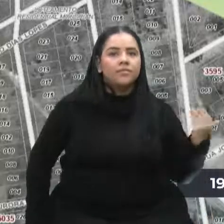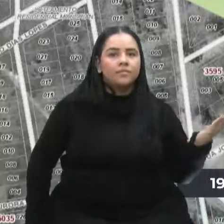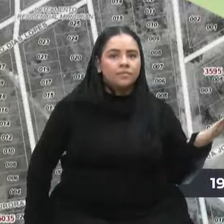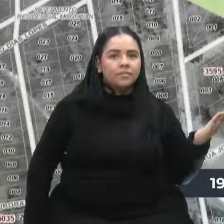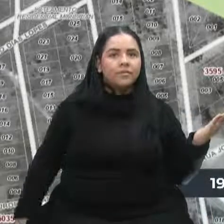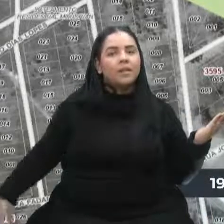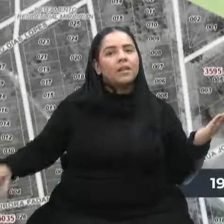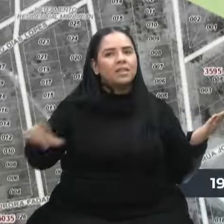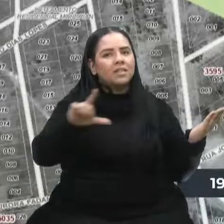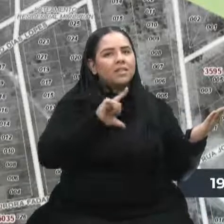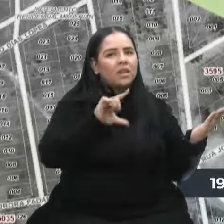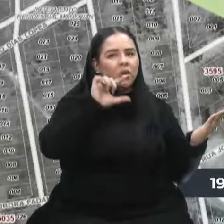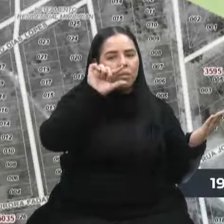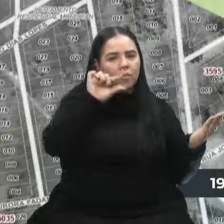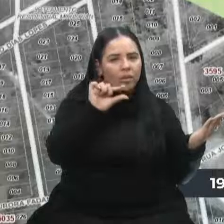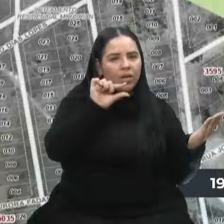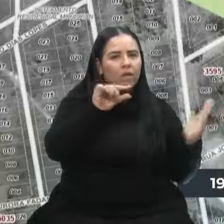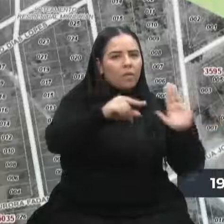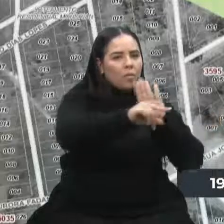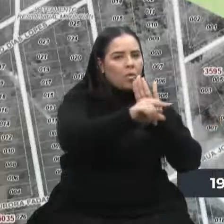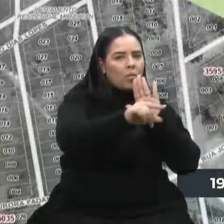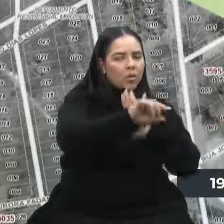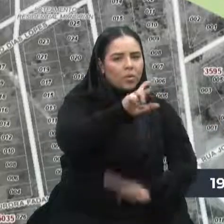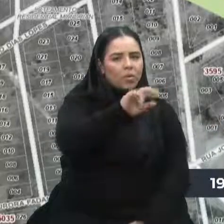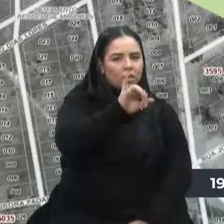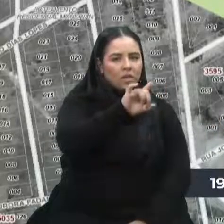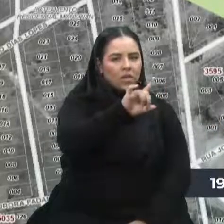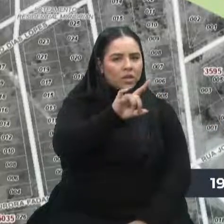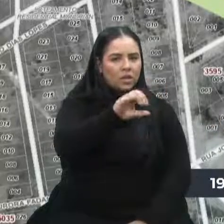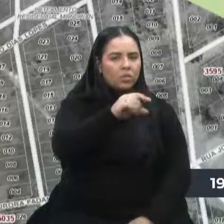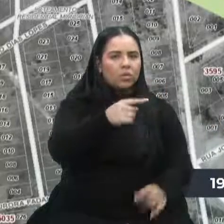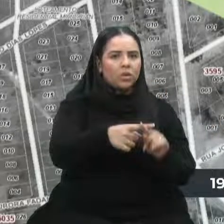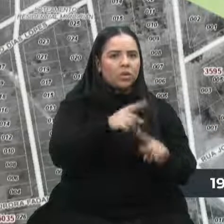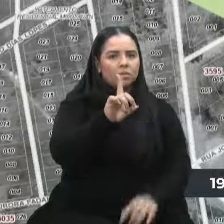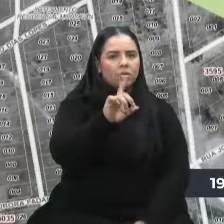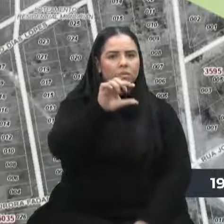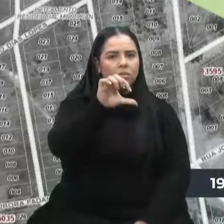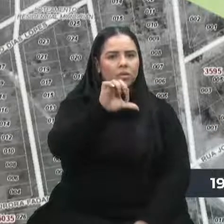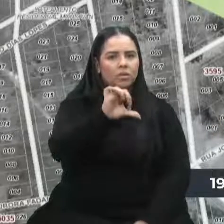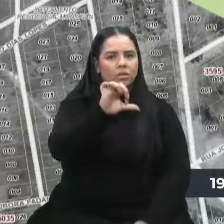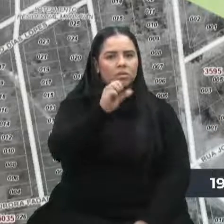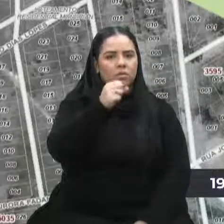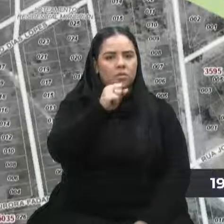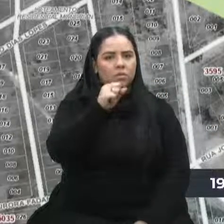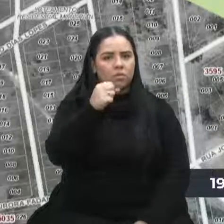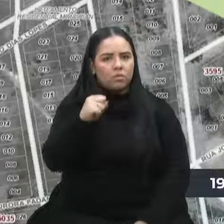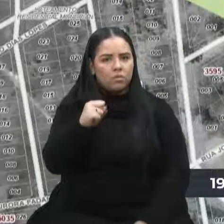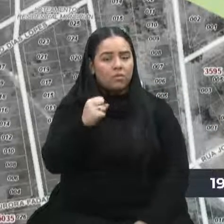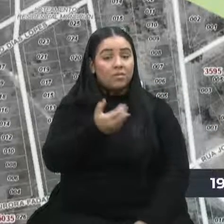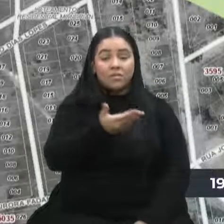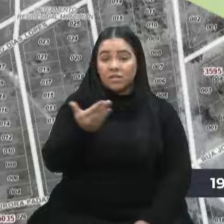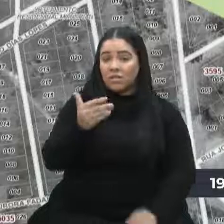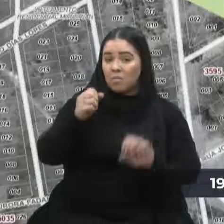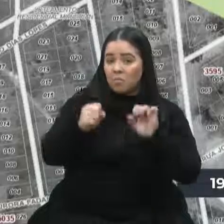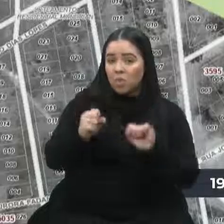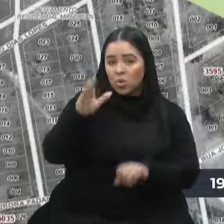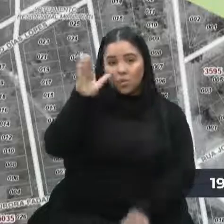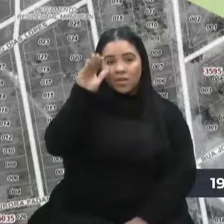uma pequena parte ali do Risso, como era em 1988. Vocês podem observar